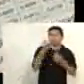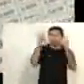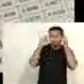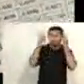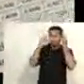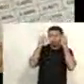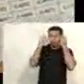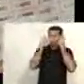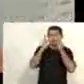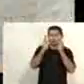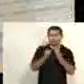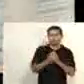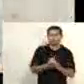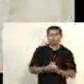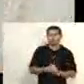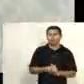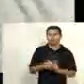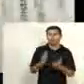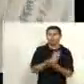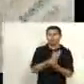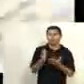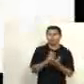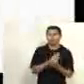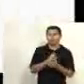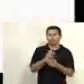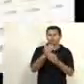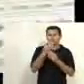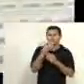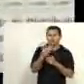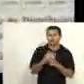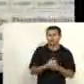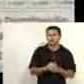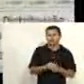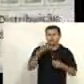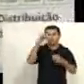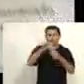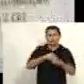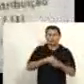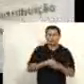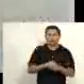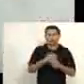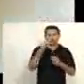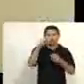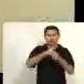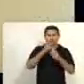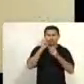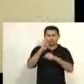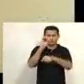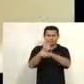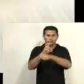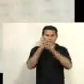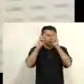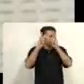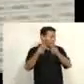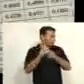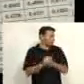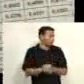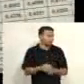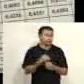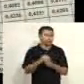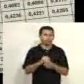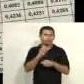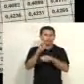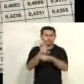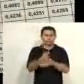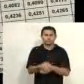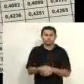normal, tá? Só que eu pedi para colocar no slide, pôr no